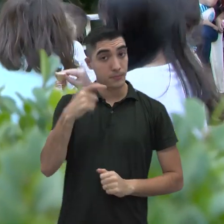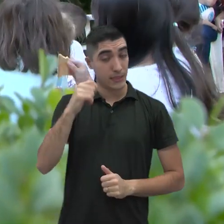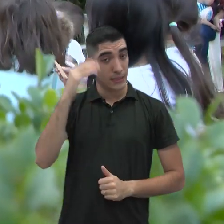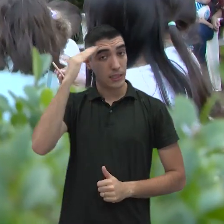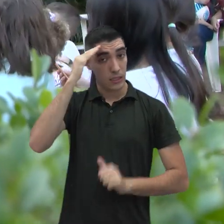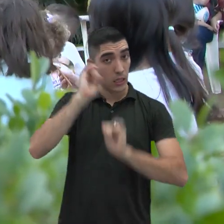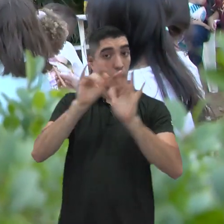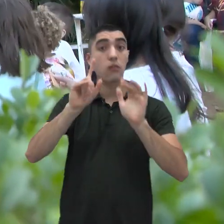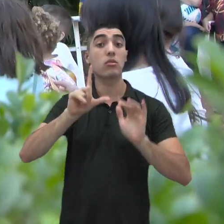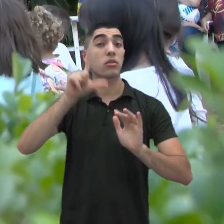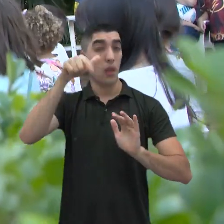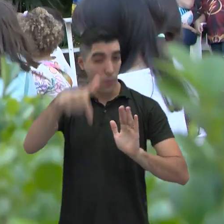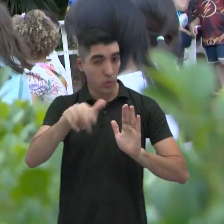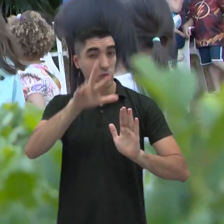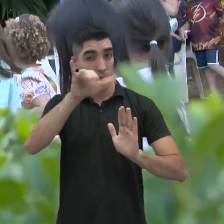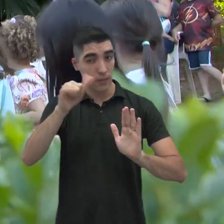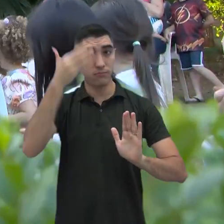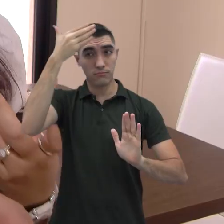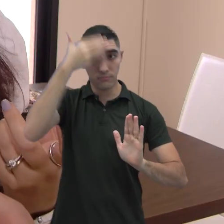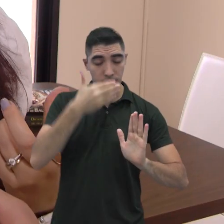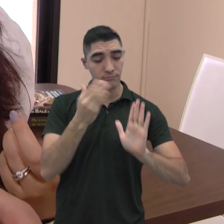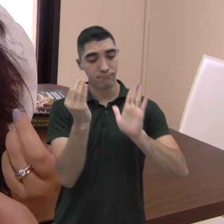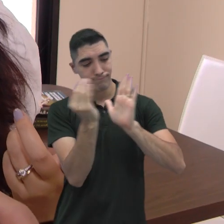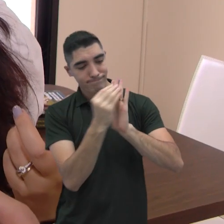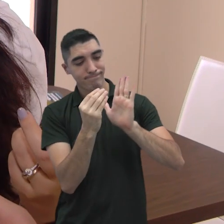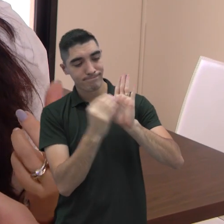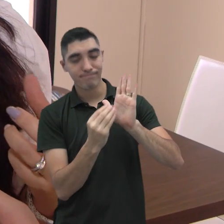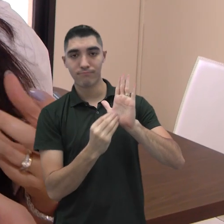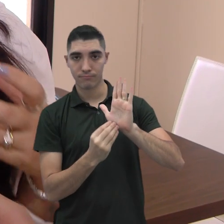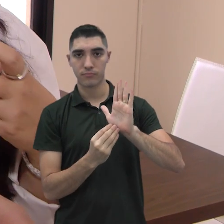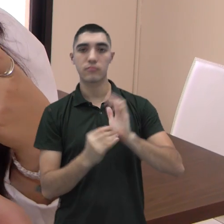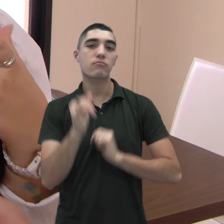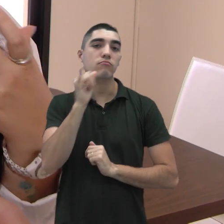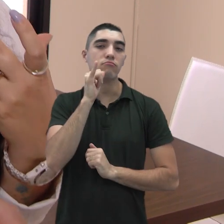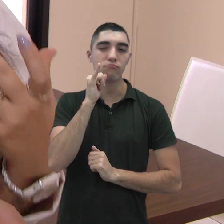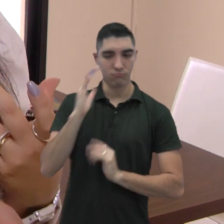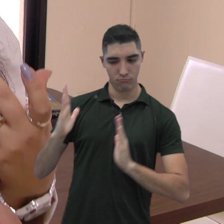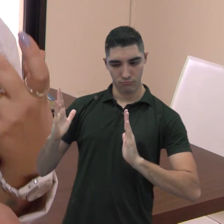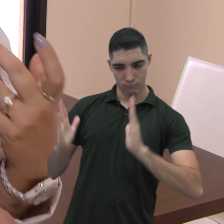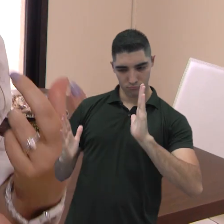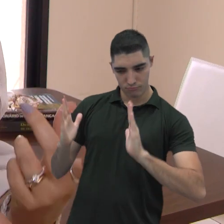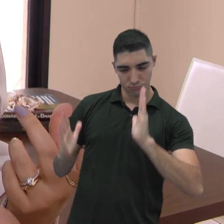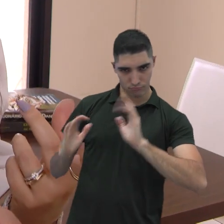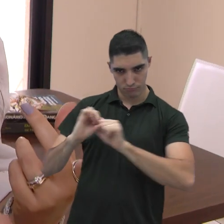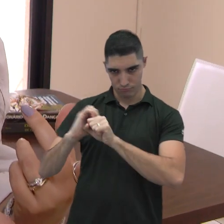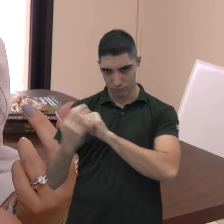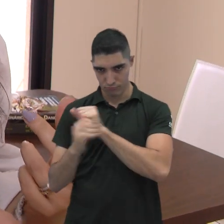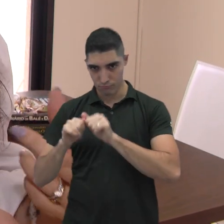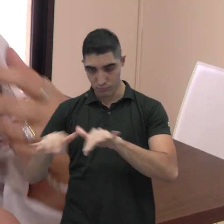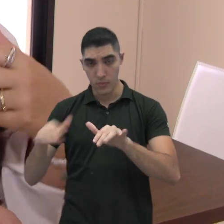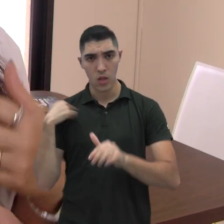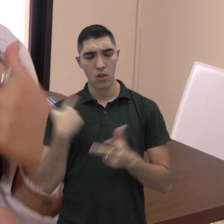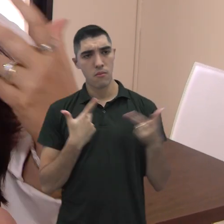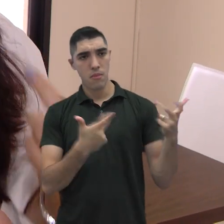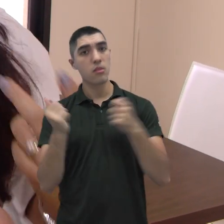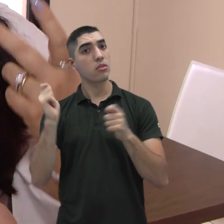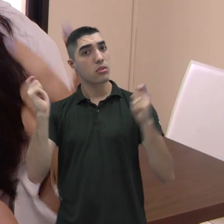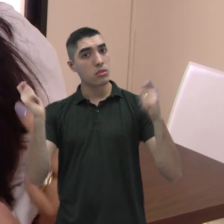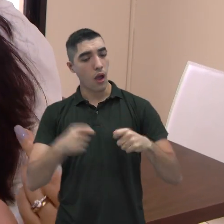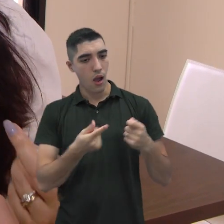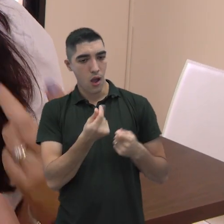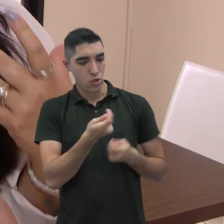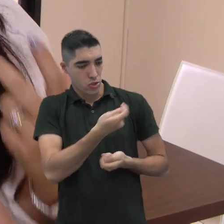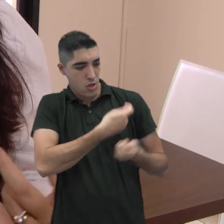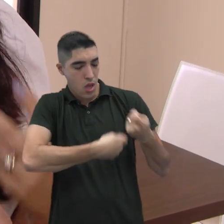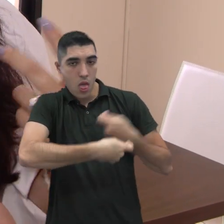uma prestação de contas. A gente viu na pandemia que existe uma economia criativa e a gente começou a